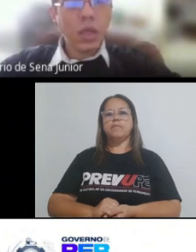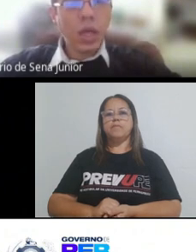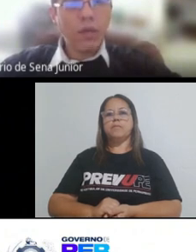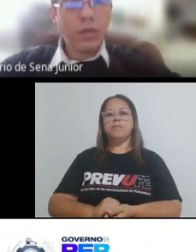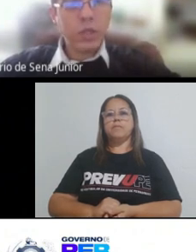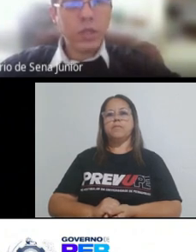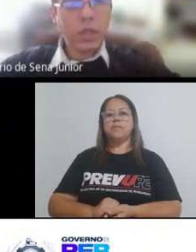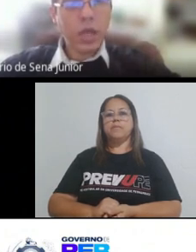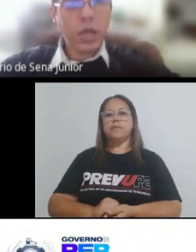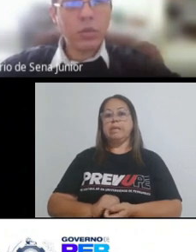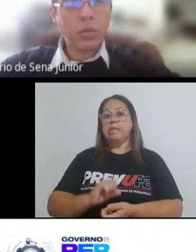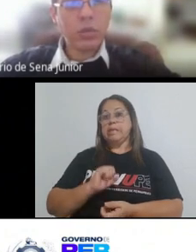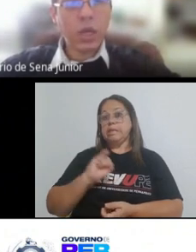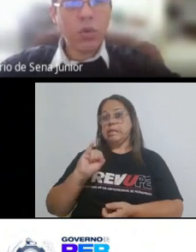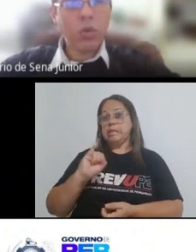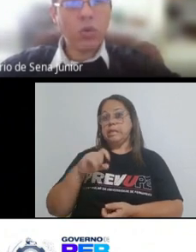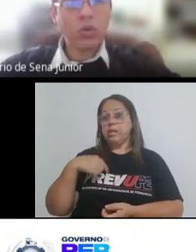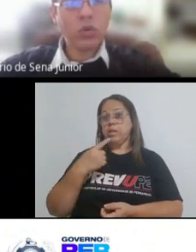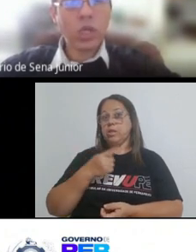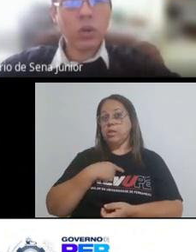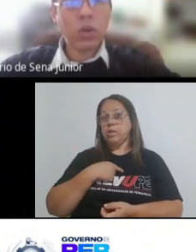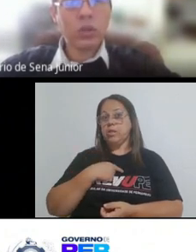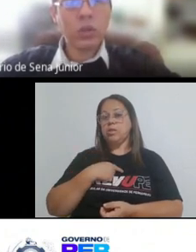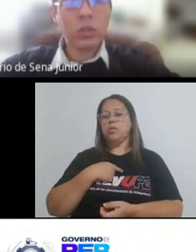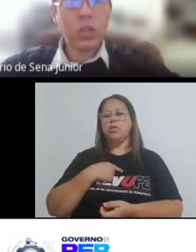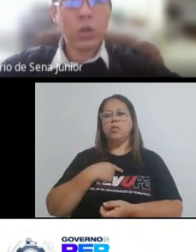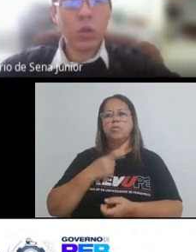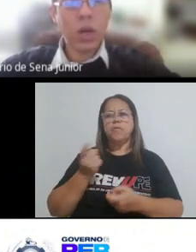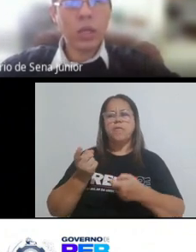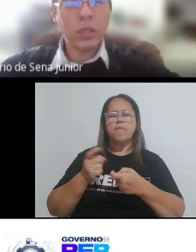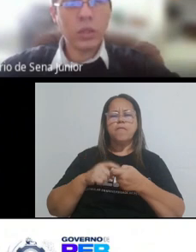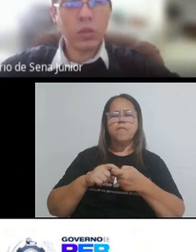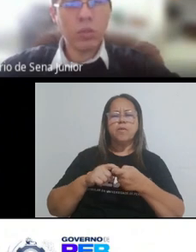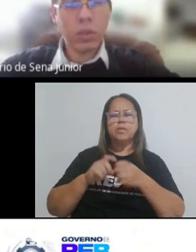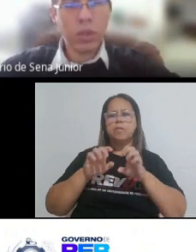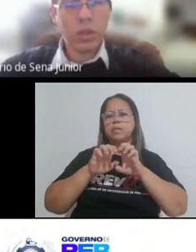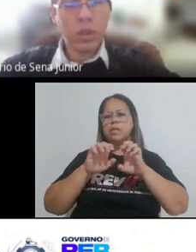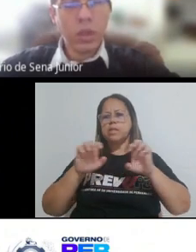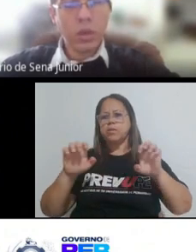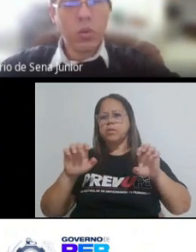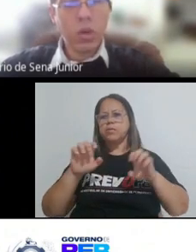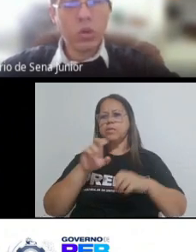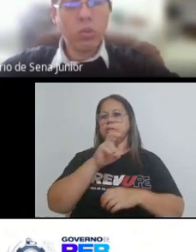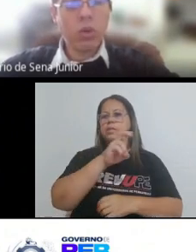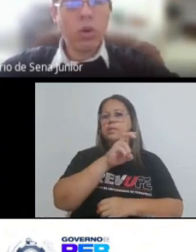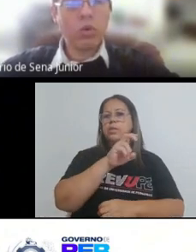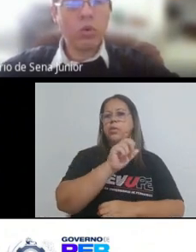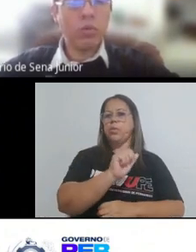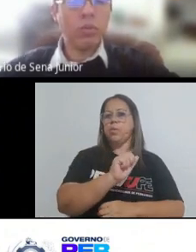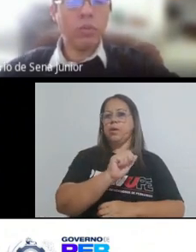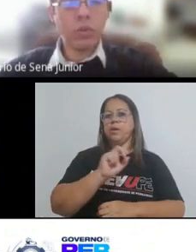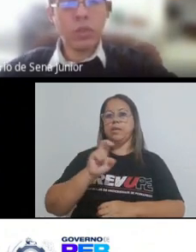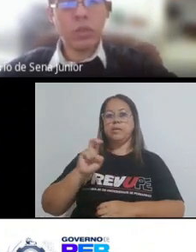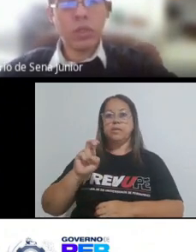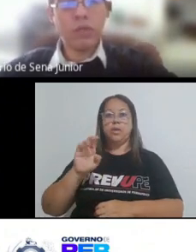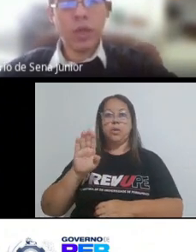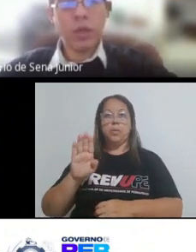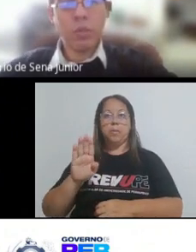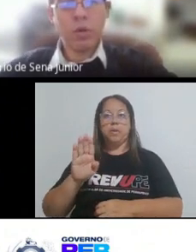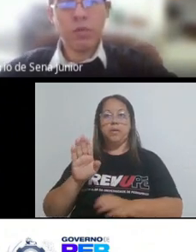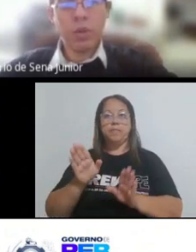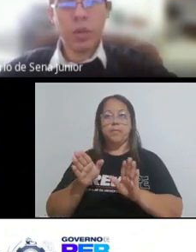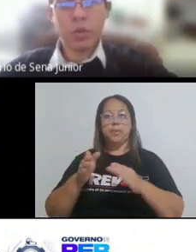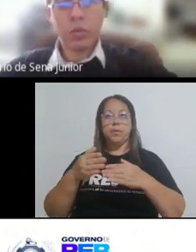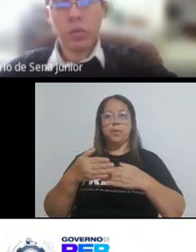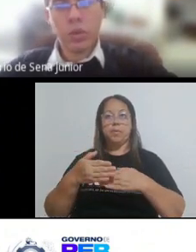se revisitarmos o conjunto das equações 5A e 5B, quando o bloco estiver